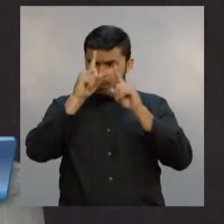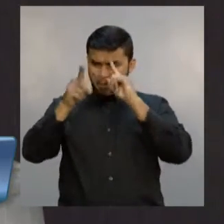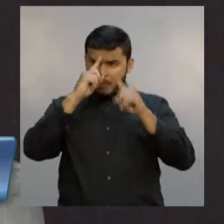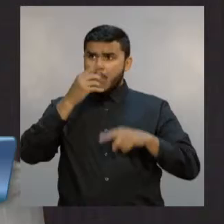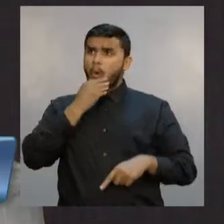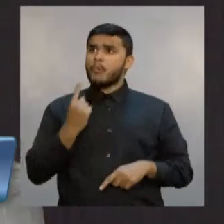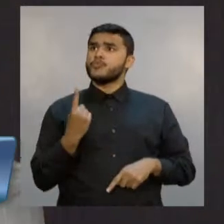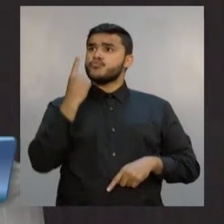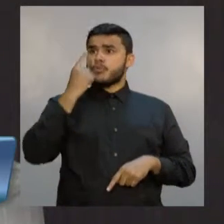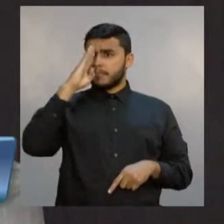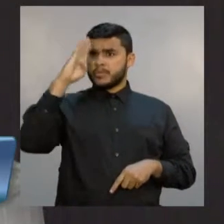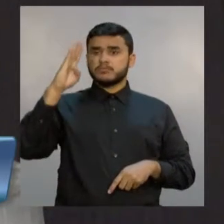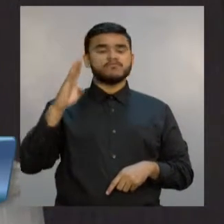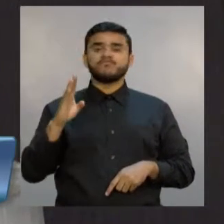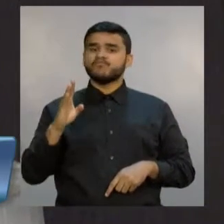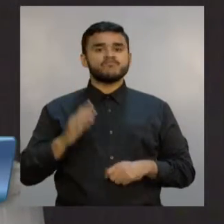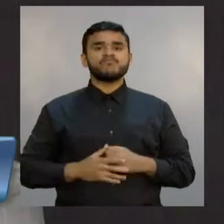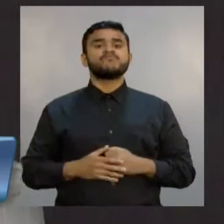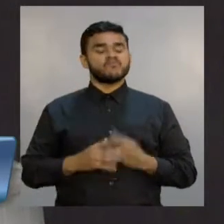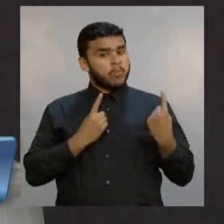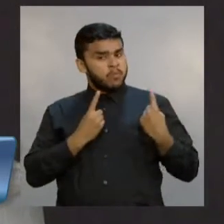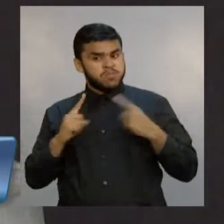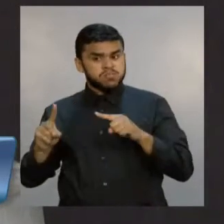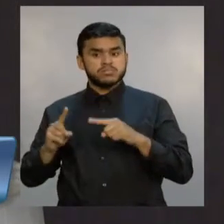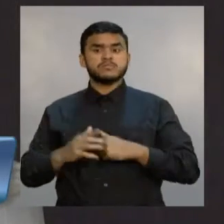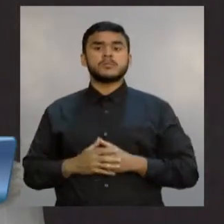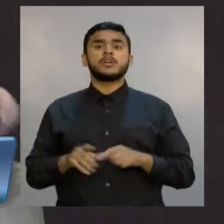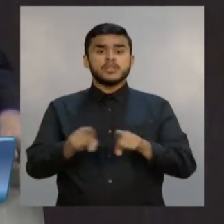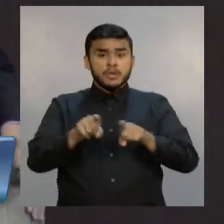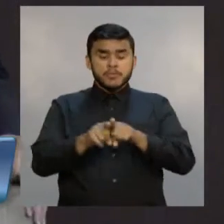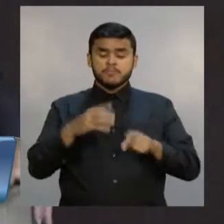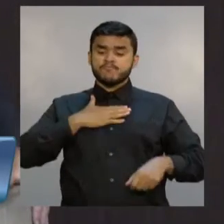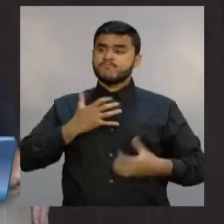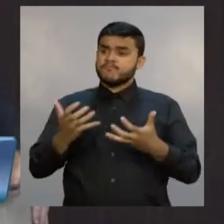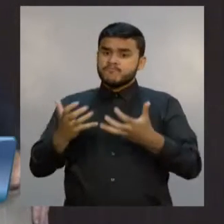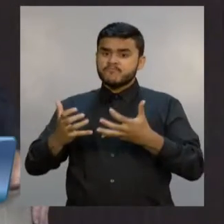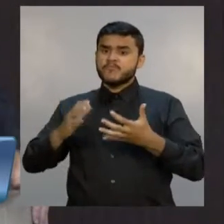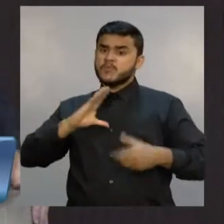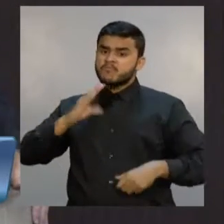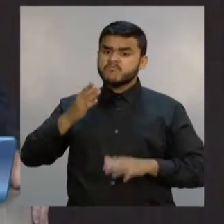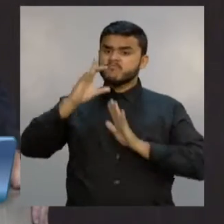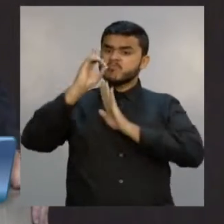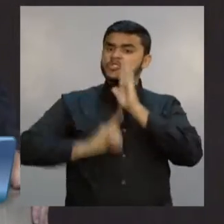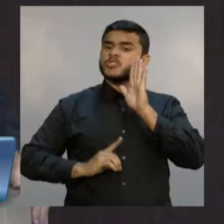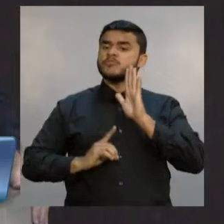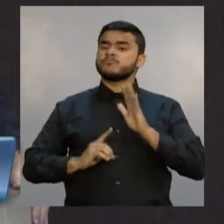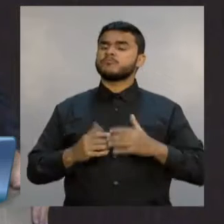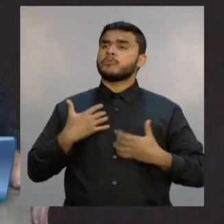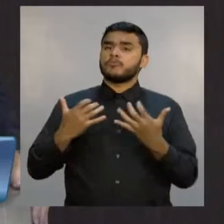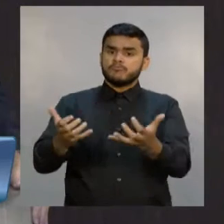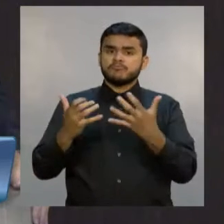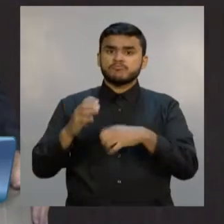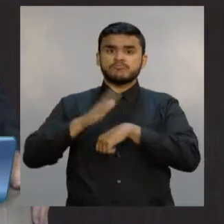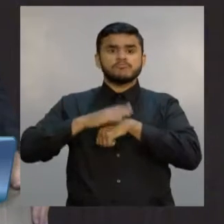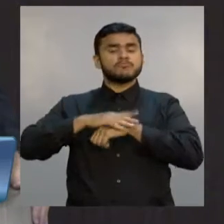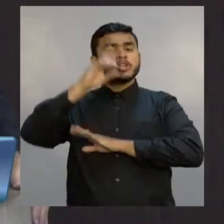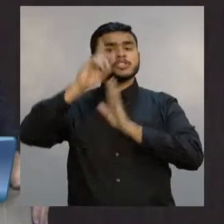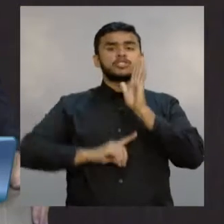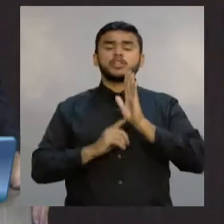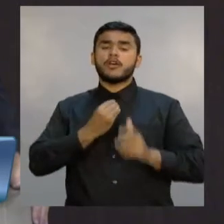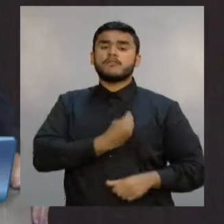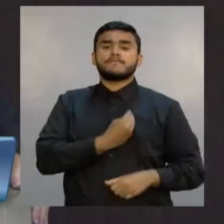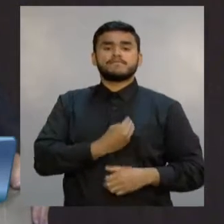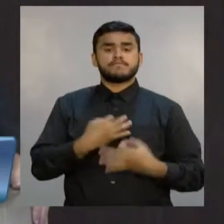reprodutivos, pelos seus direitos sociais, pelos seus direitos previdenciários, pelos seus direitos a uma vida